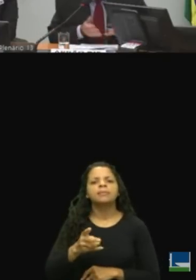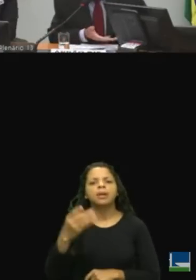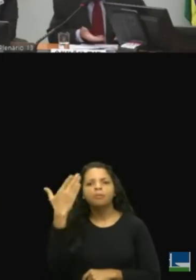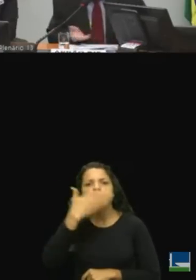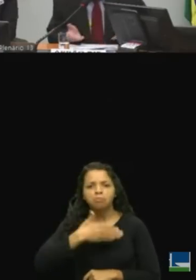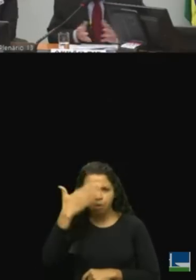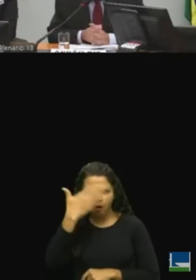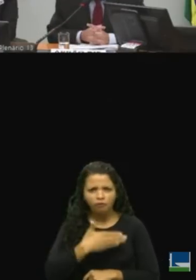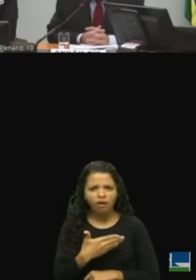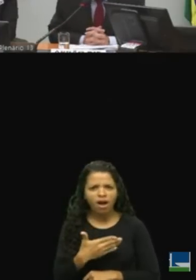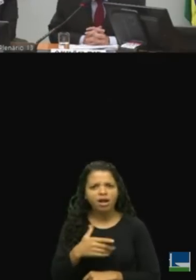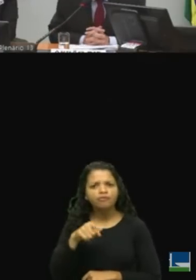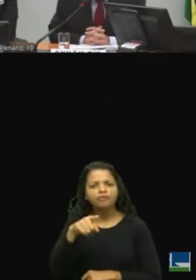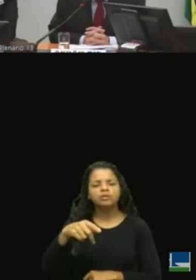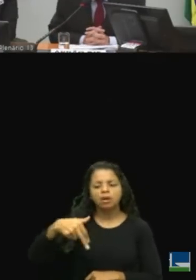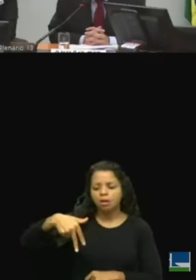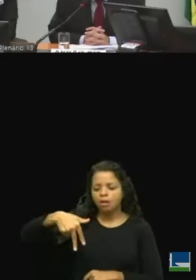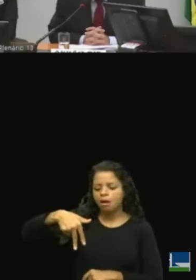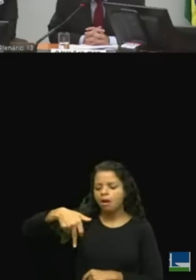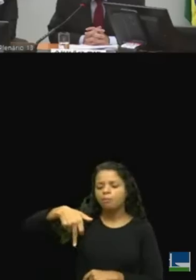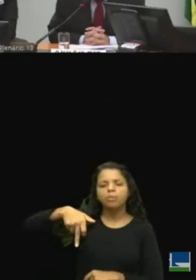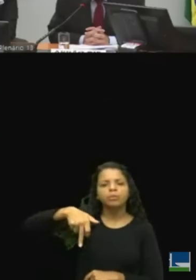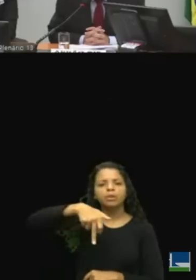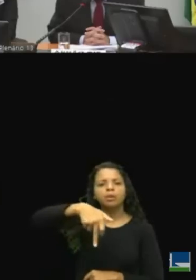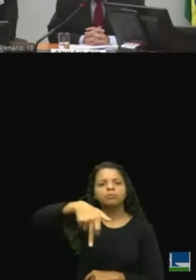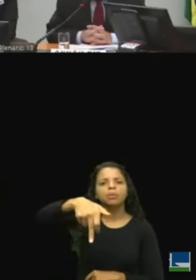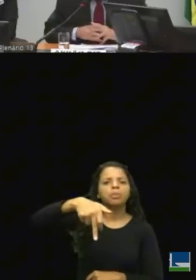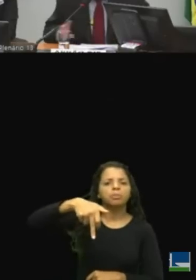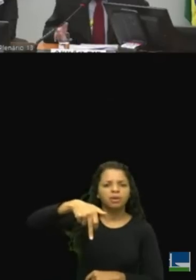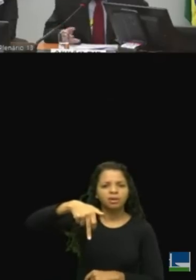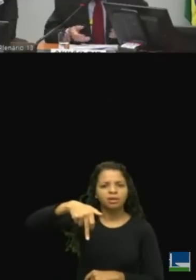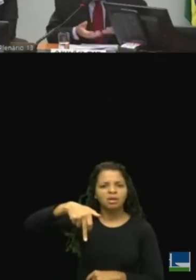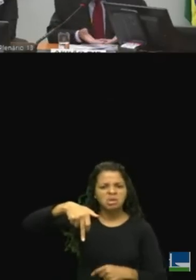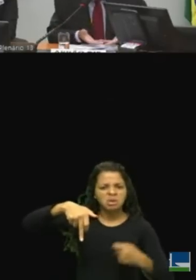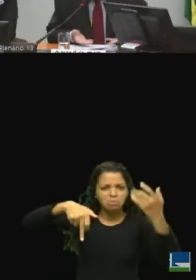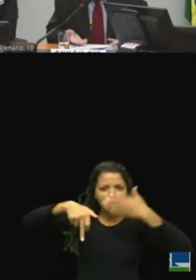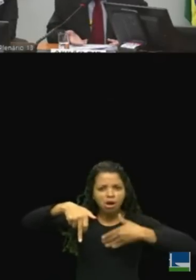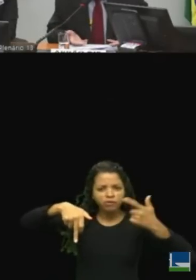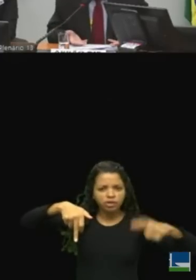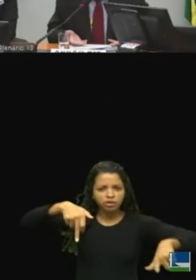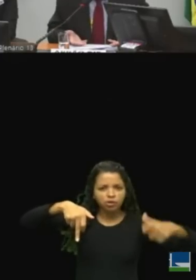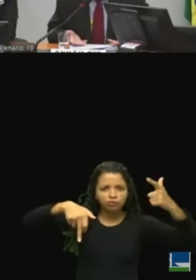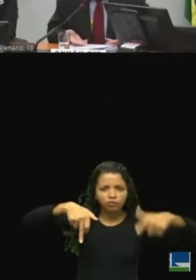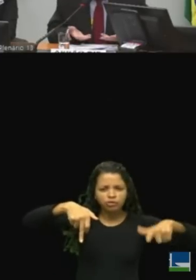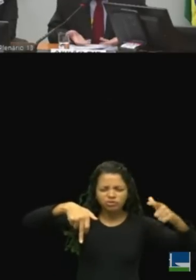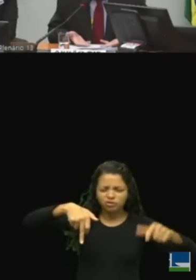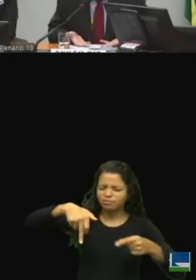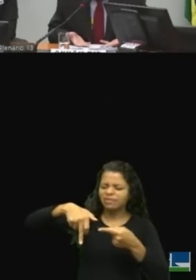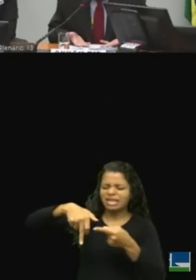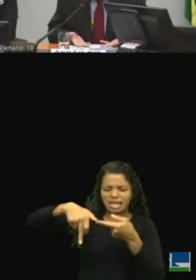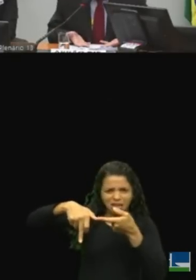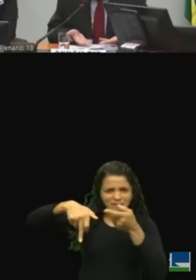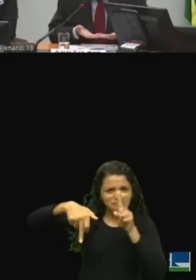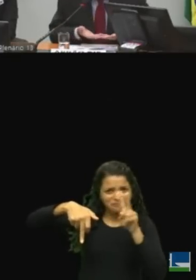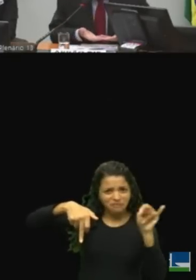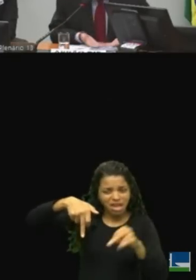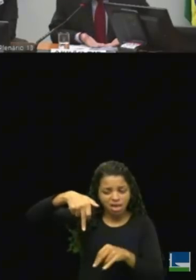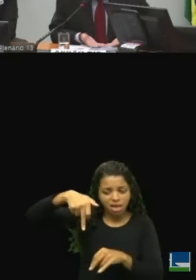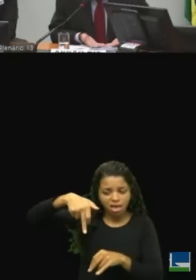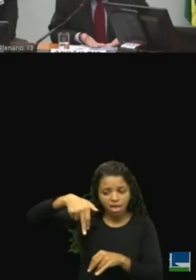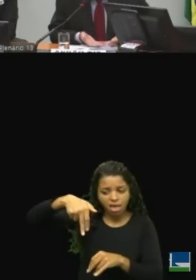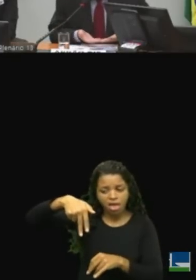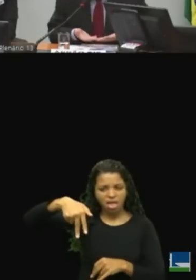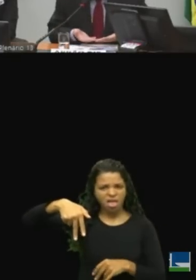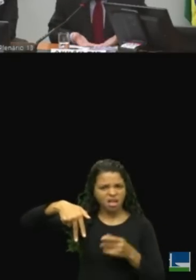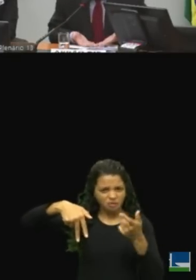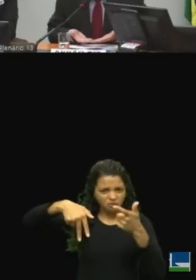Vai crescer o membro que amputou? Se já existe, até mesmo no Congresso Nacional, legislações de que